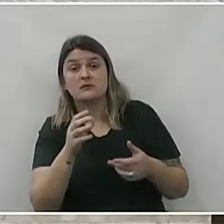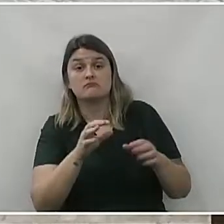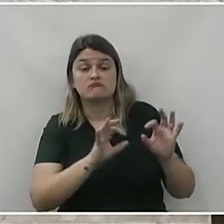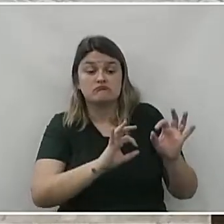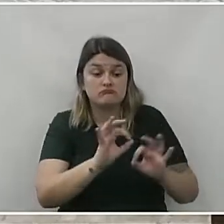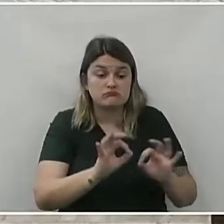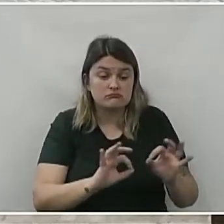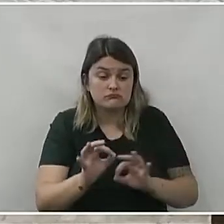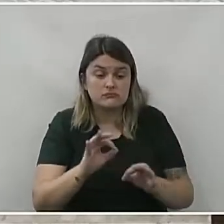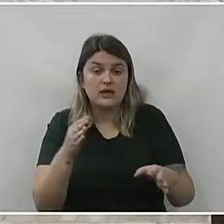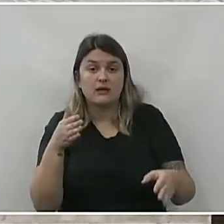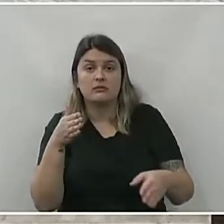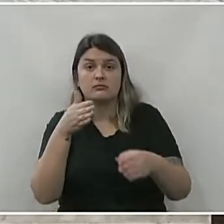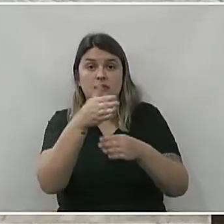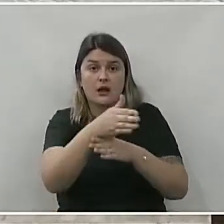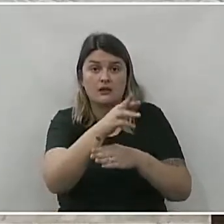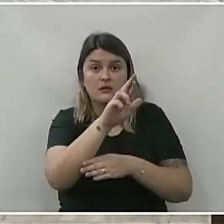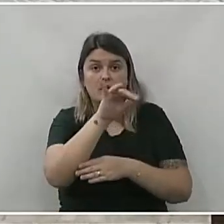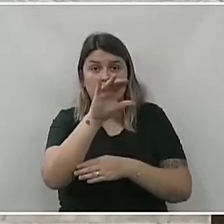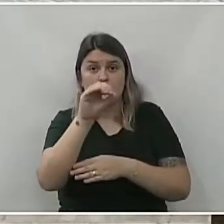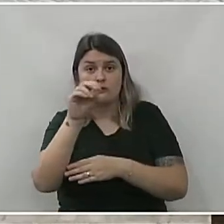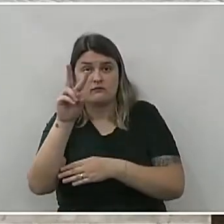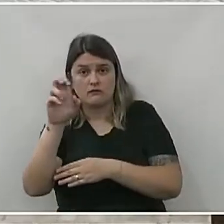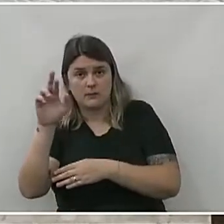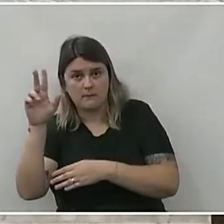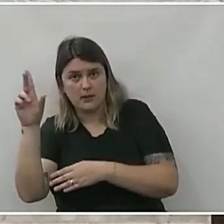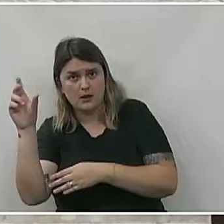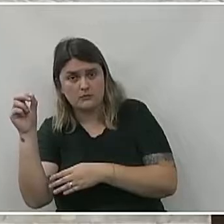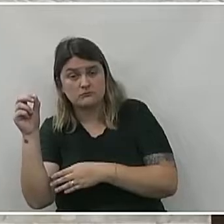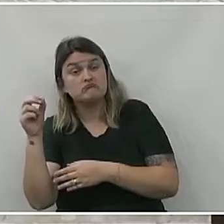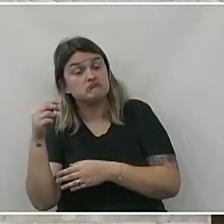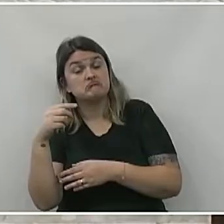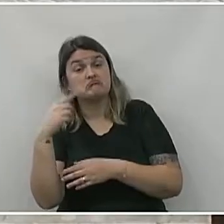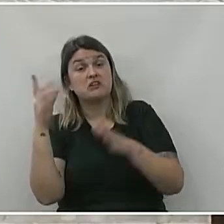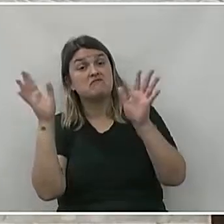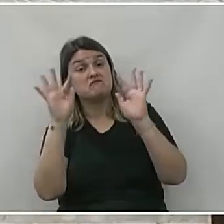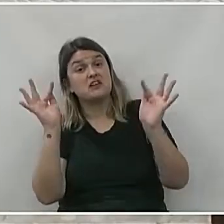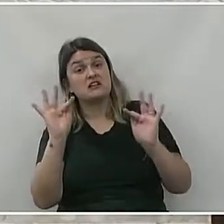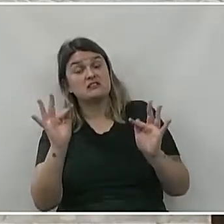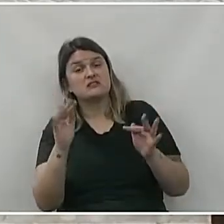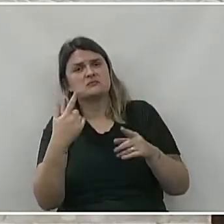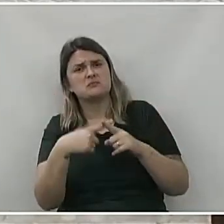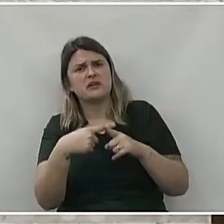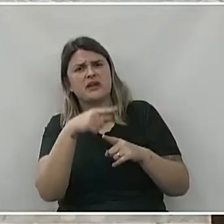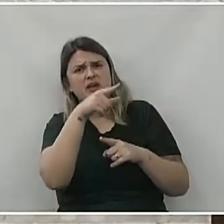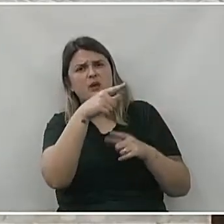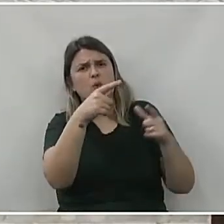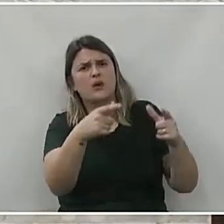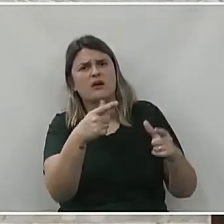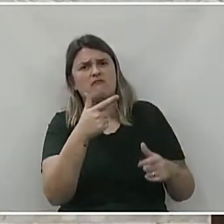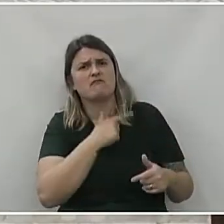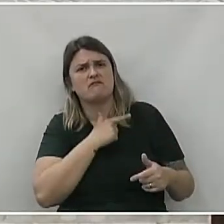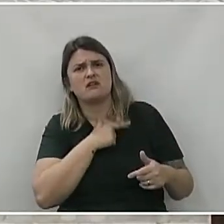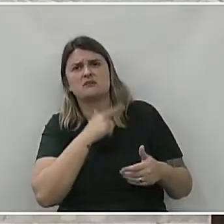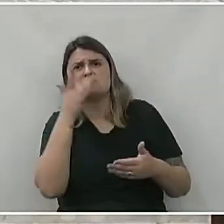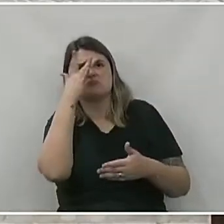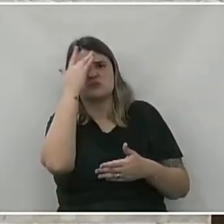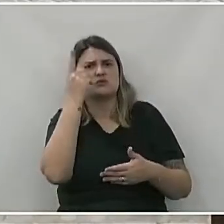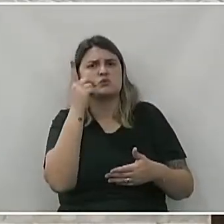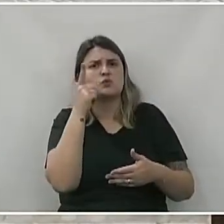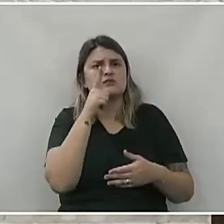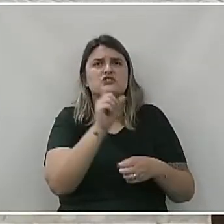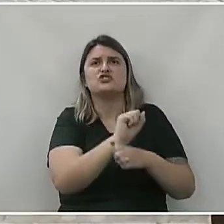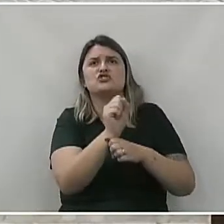melhorias ali na entrada do Rio Vermelho, a gente fica até feliz, porque estava muito feio ali já, as pessoas não conseguiam